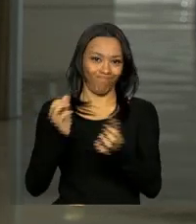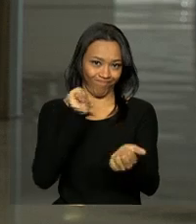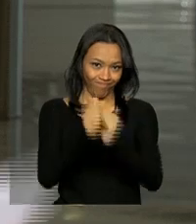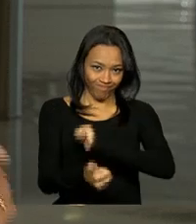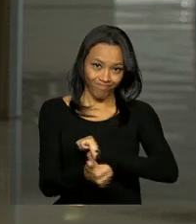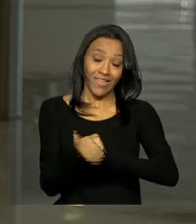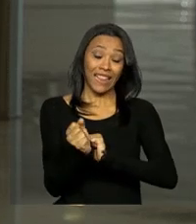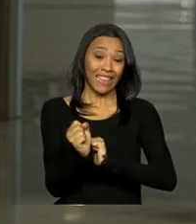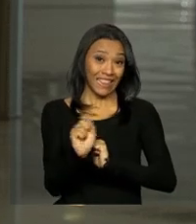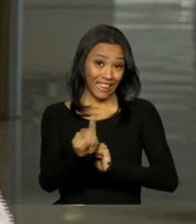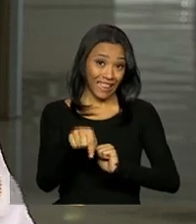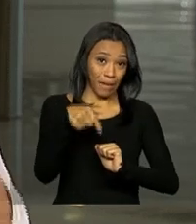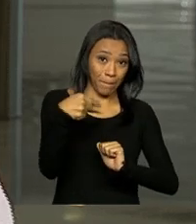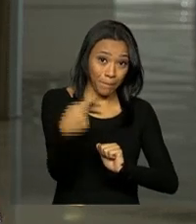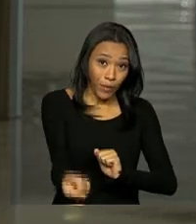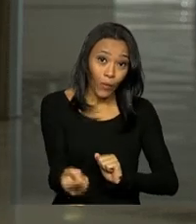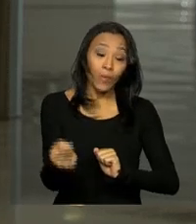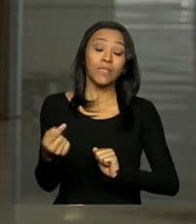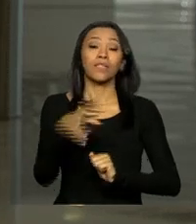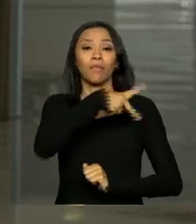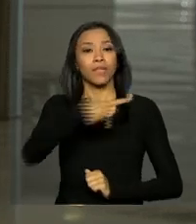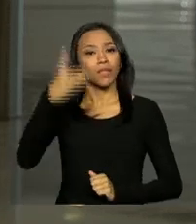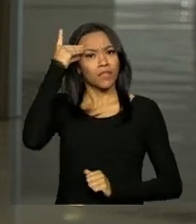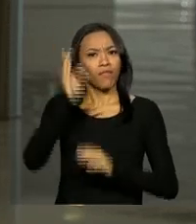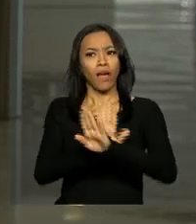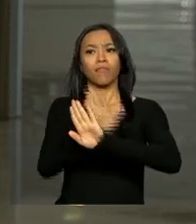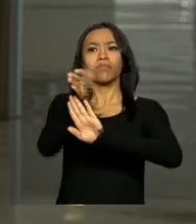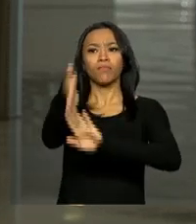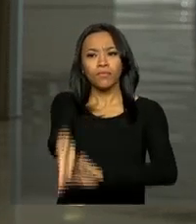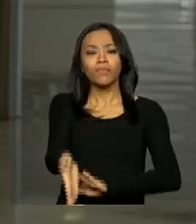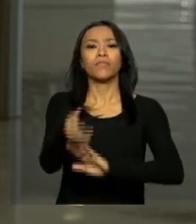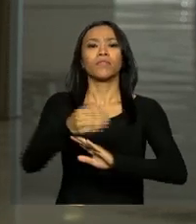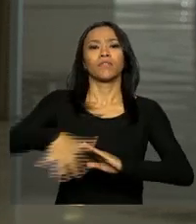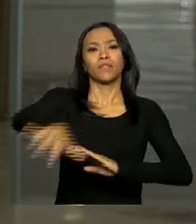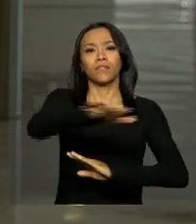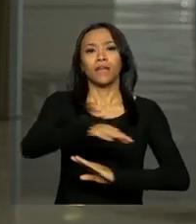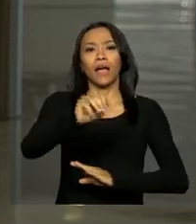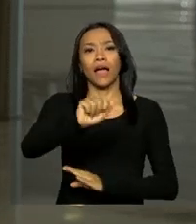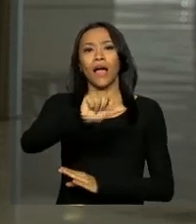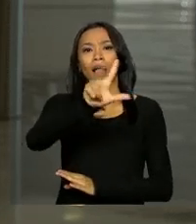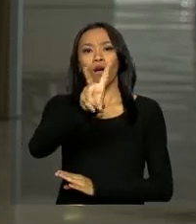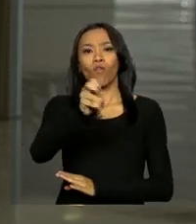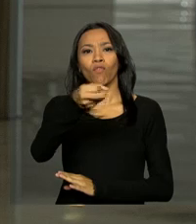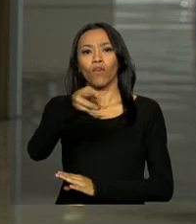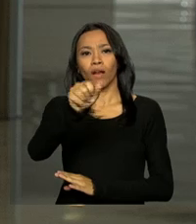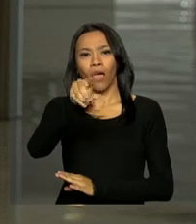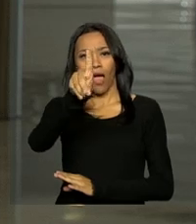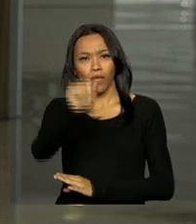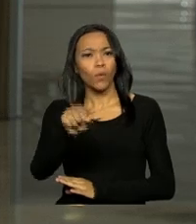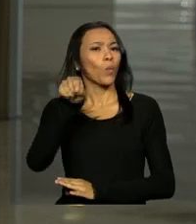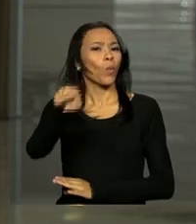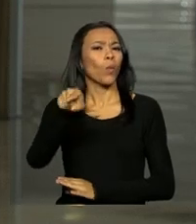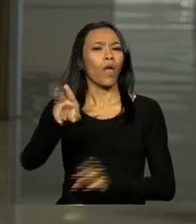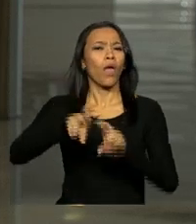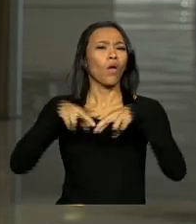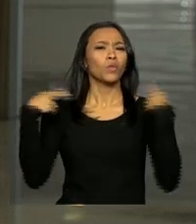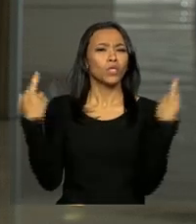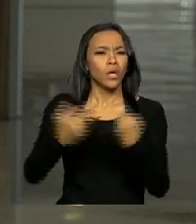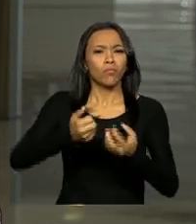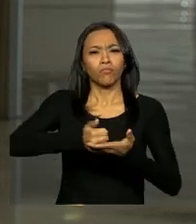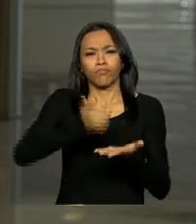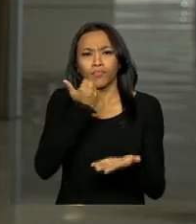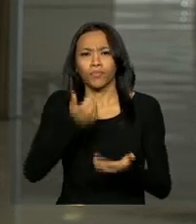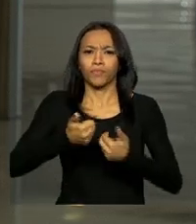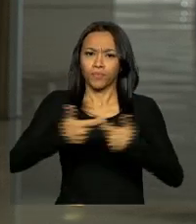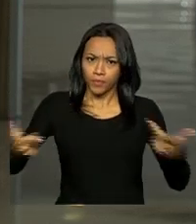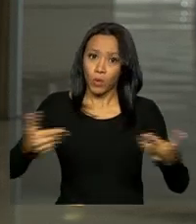presidenta vai para o Palácio da Alvorada, onde participa de um almoço com lideranças do PTB, o Partido Trabalhista Brasileiro.